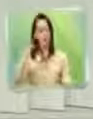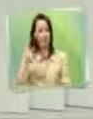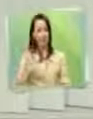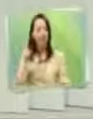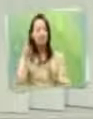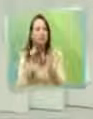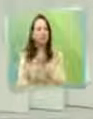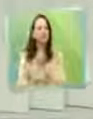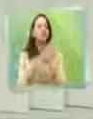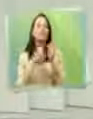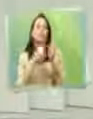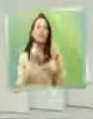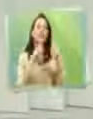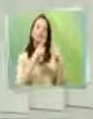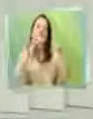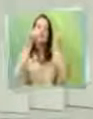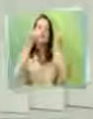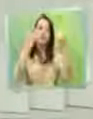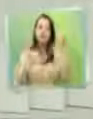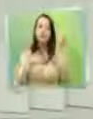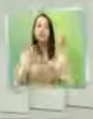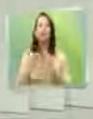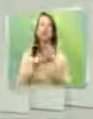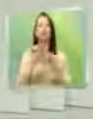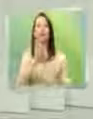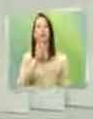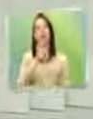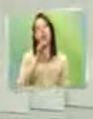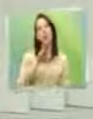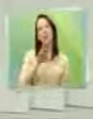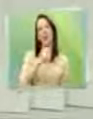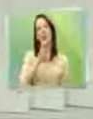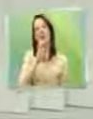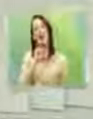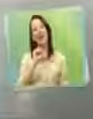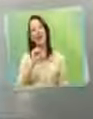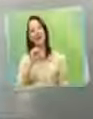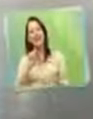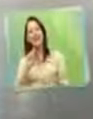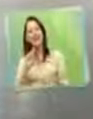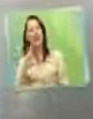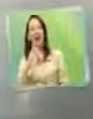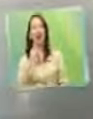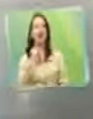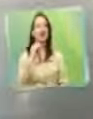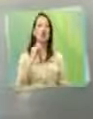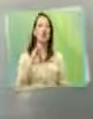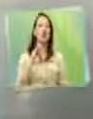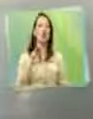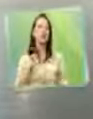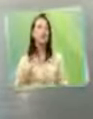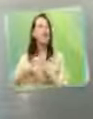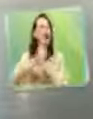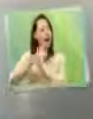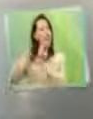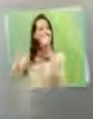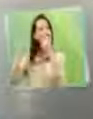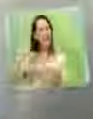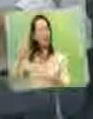gostaria de um pouquinho mais de explicação sobre o estado de bem-estar social, que ele não entendeu